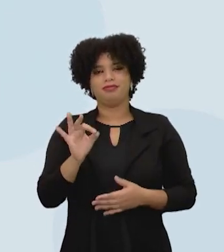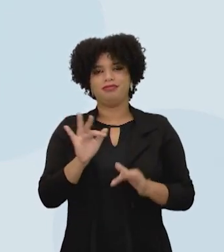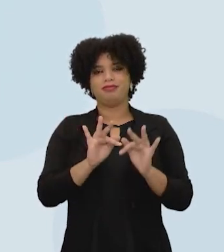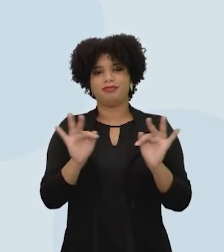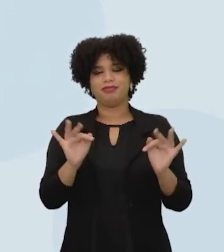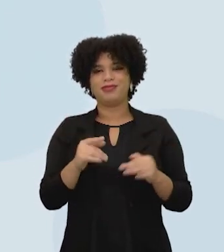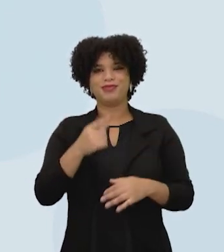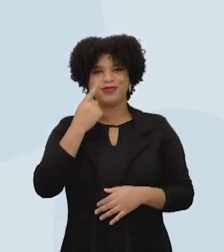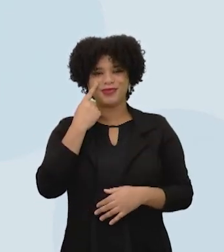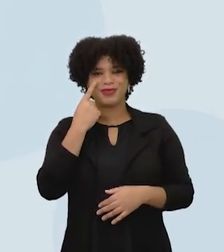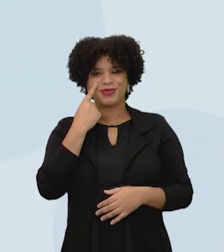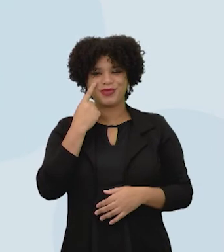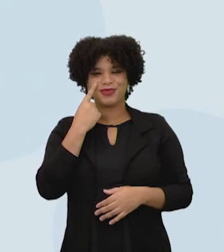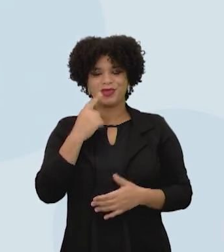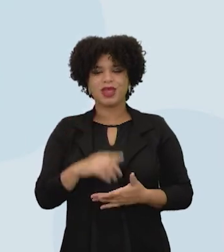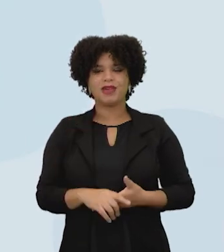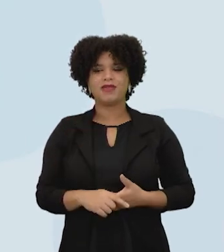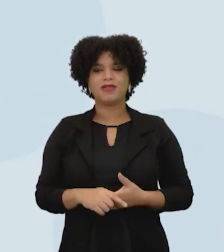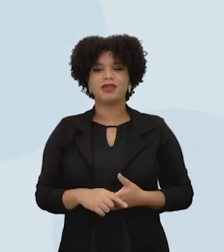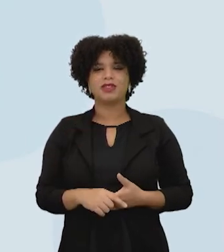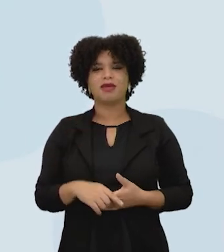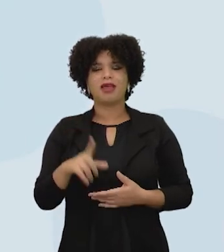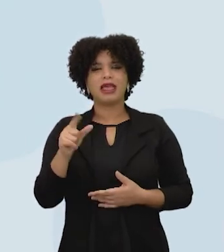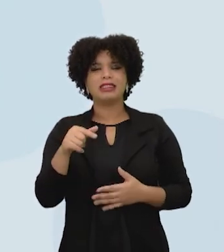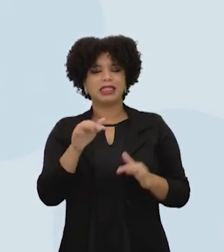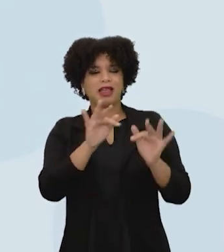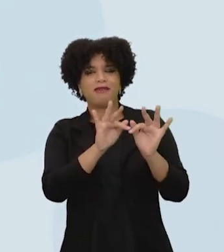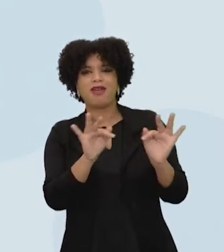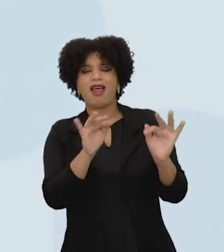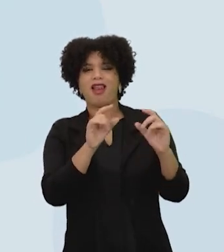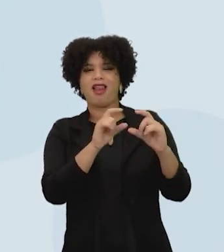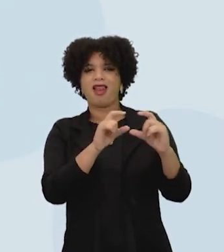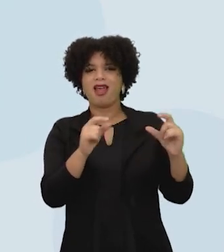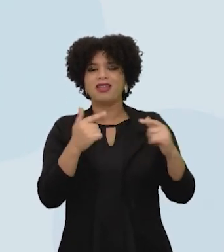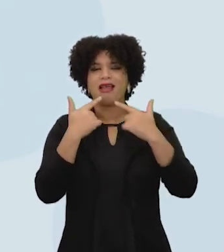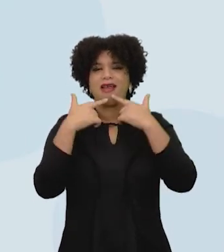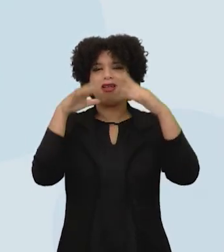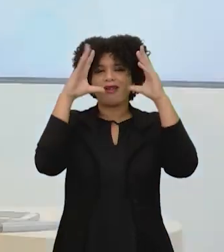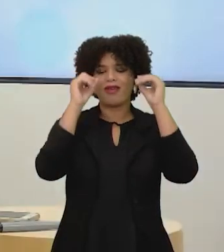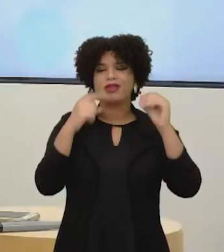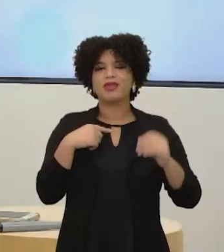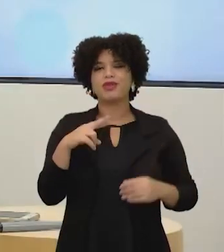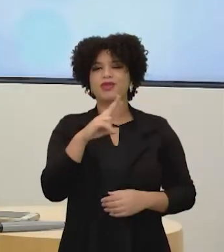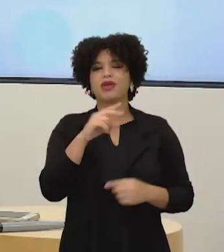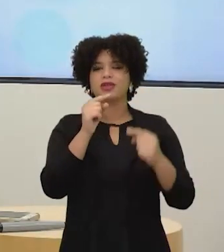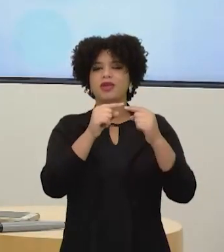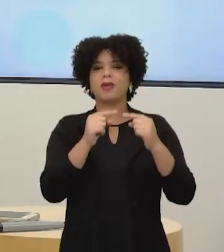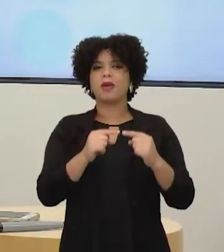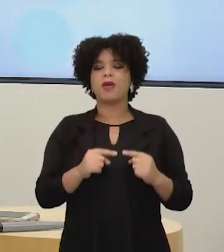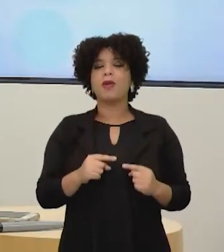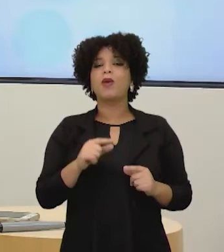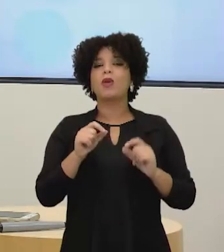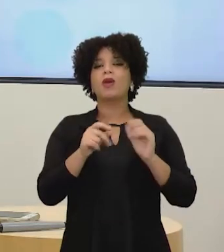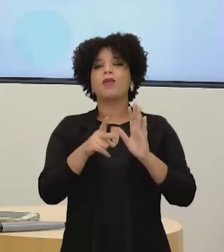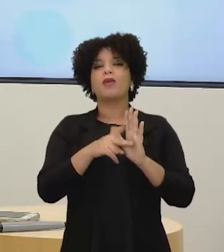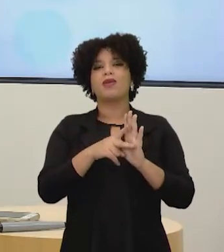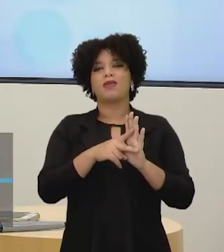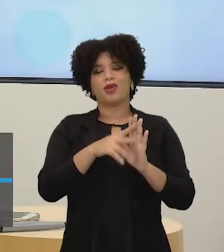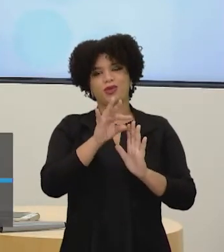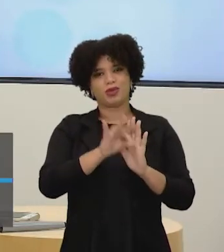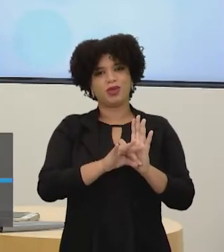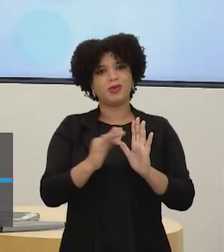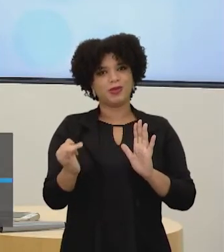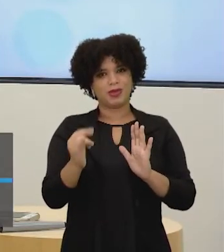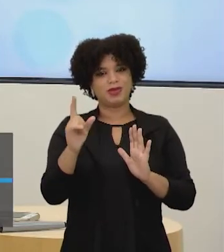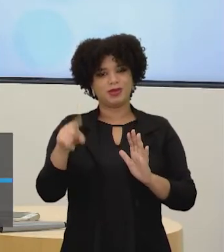ó, são expressões, trechos, linguagens que a gente vai usando que determinam o sentido que a gente quer para o texto. Isso é super